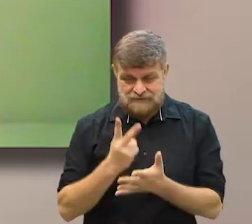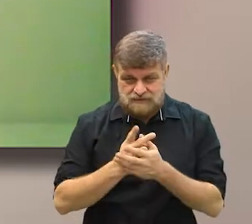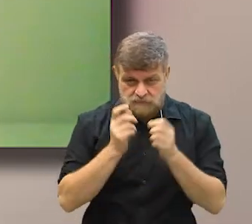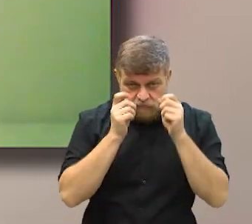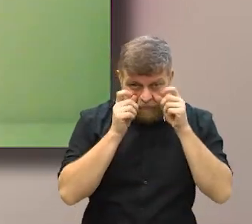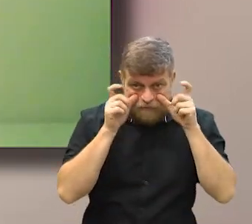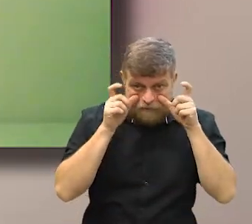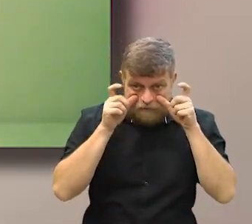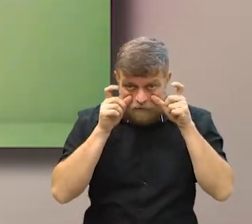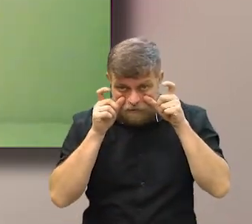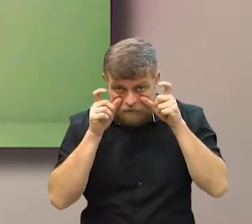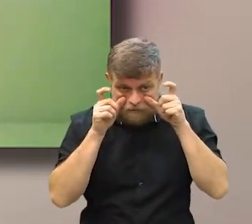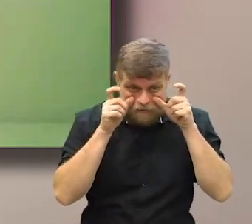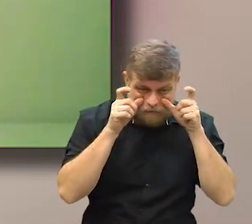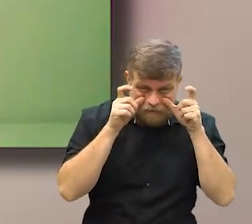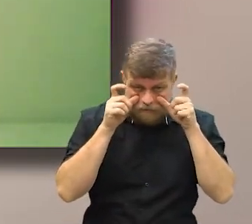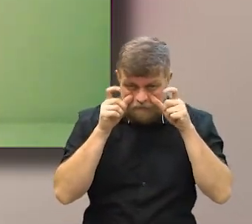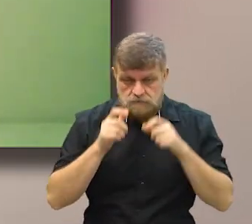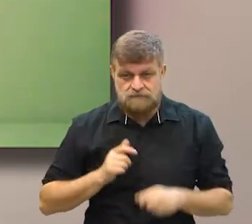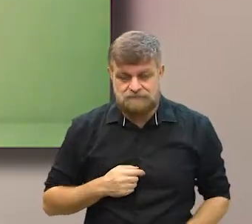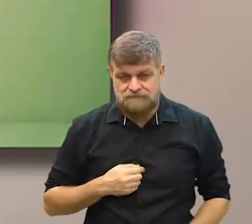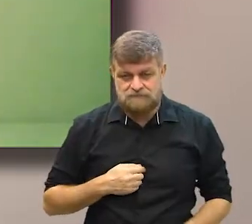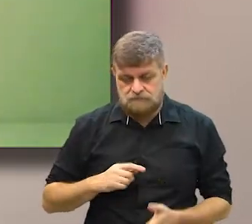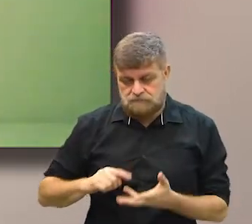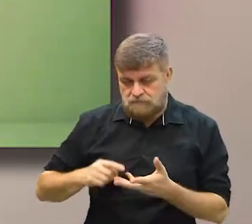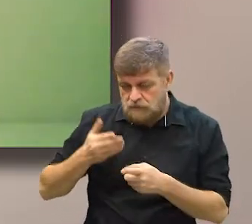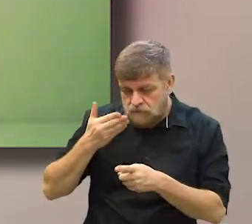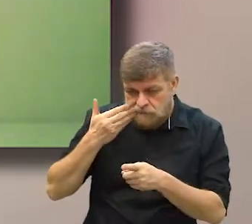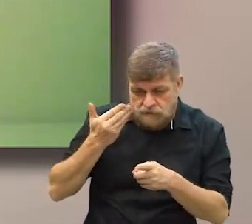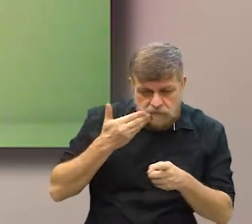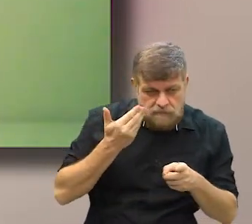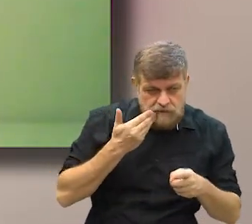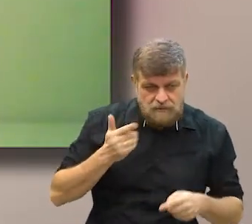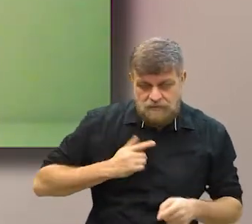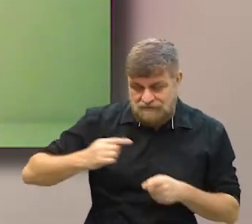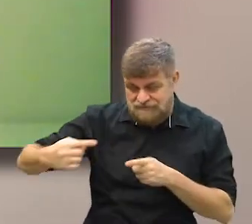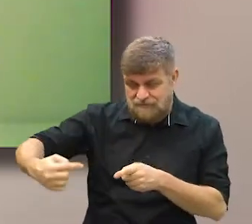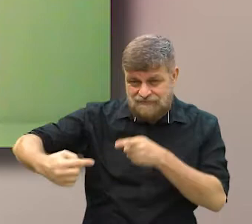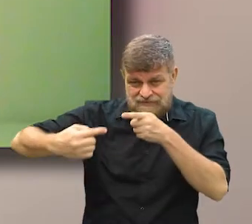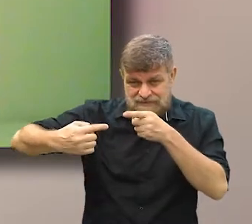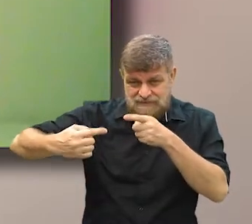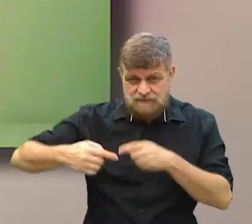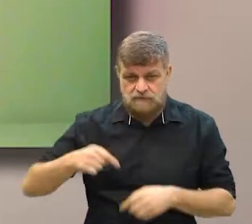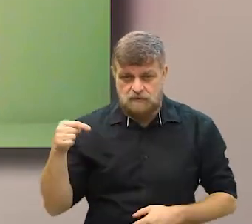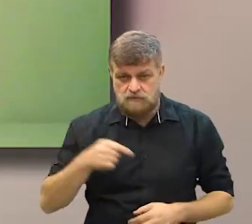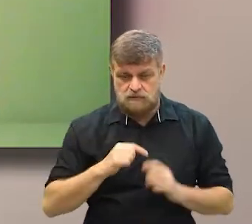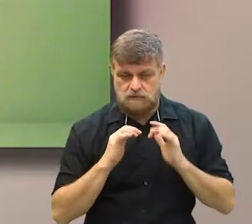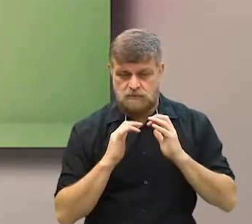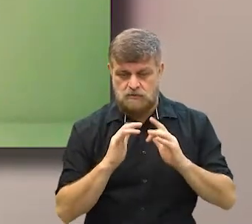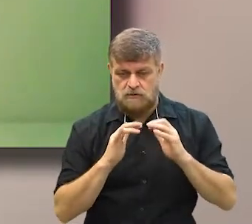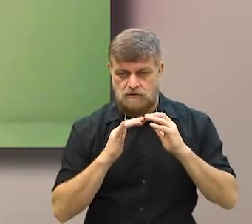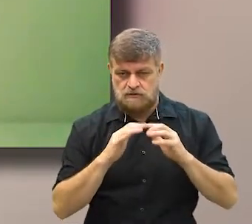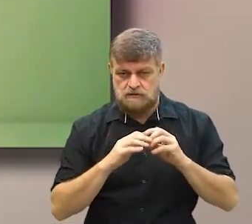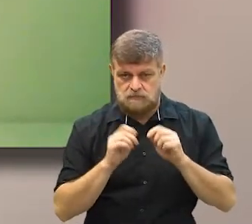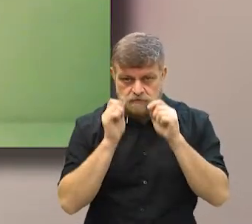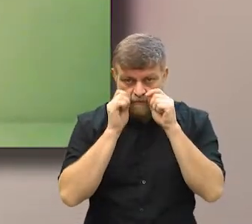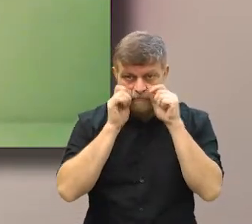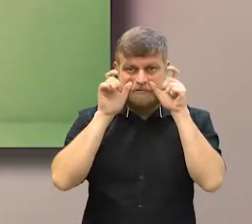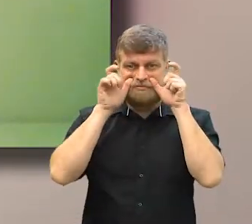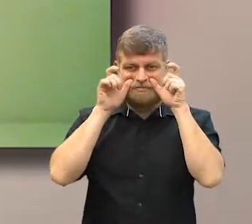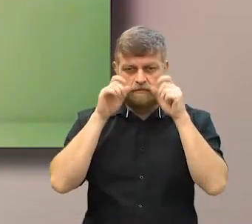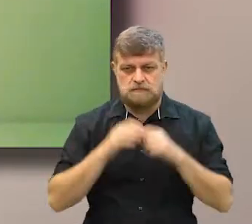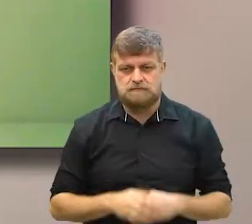básico de vigília, de acordado. E a cada momento em que tiver um desafio, ele vai nos